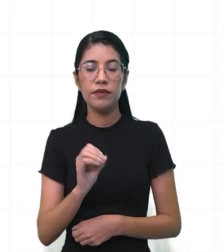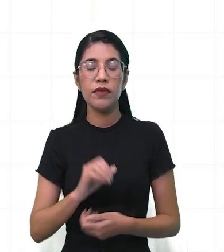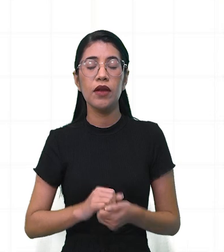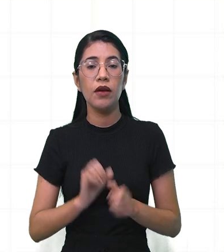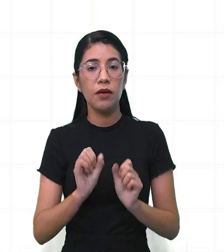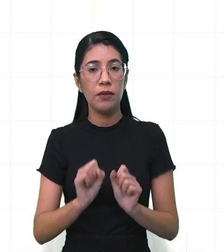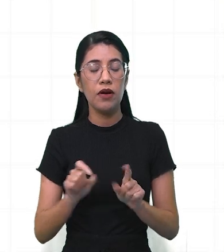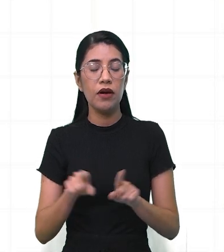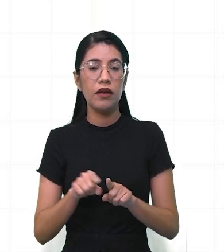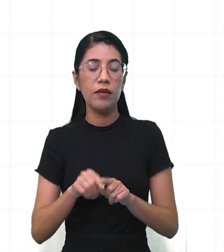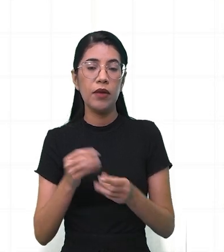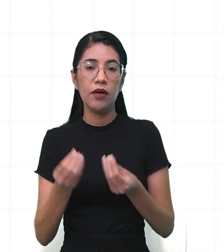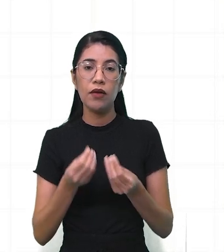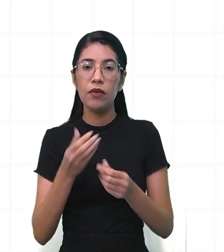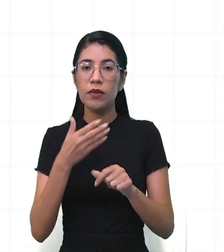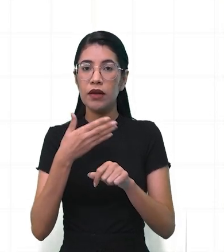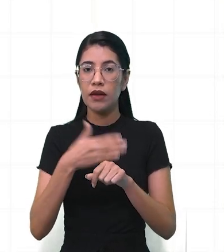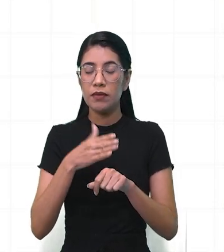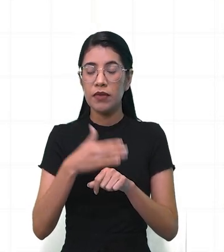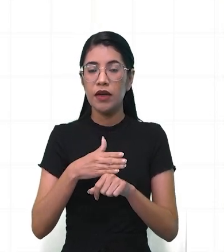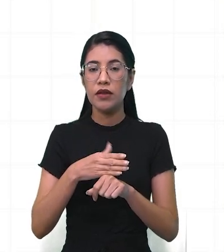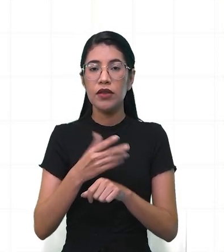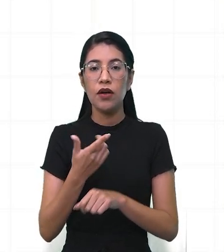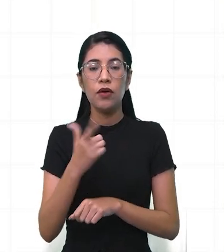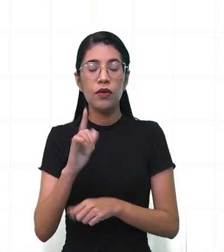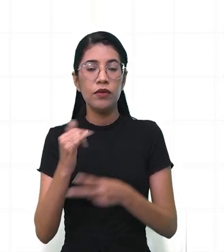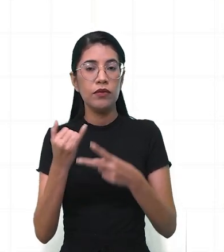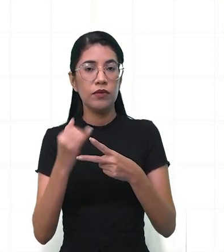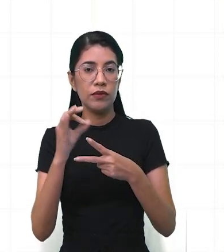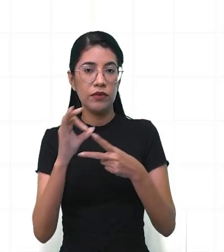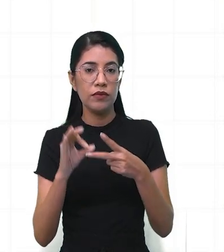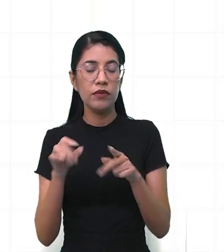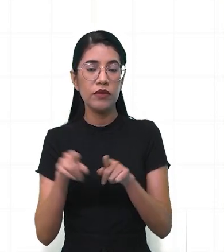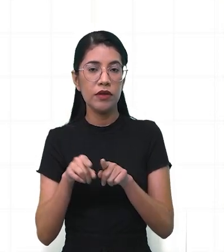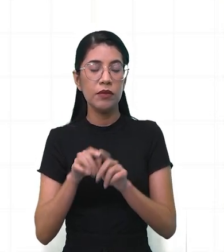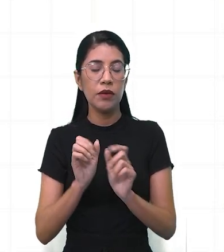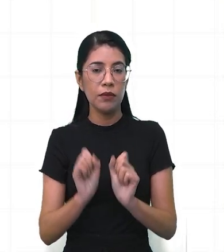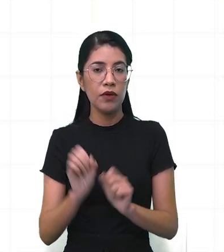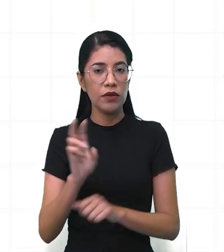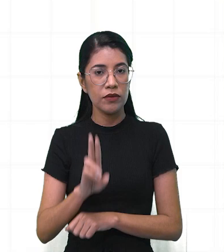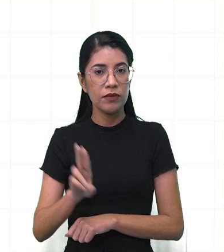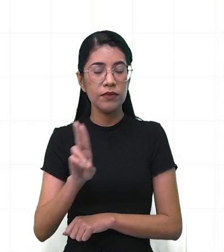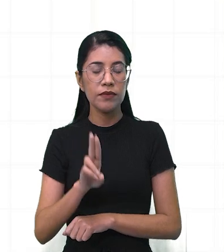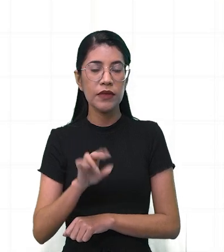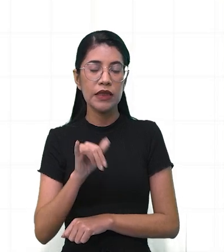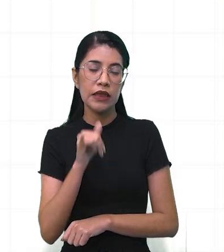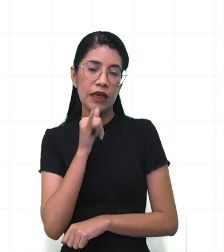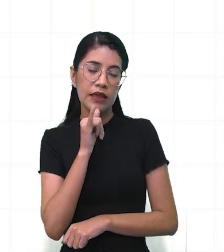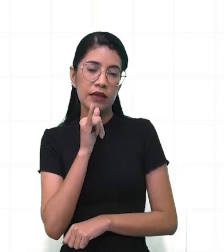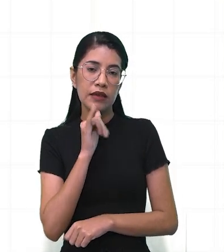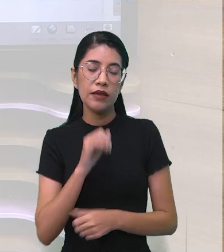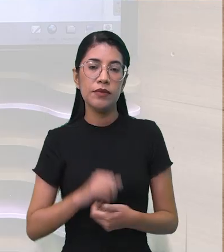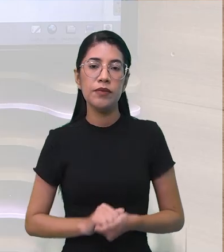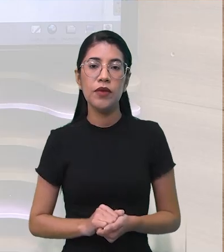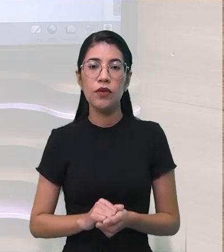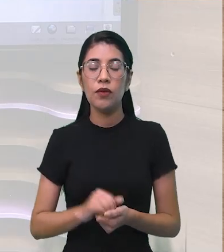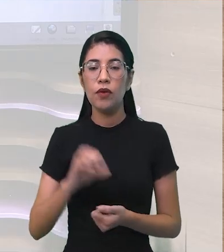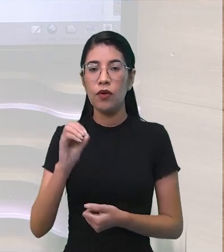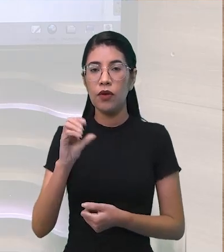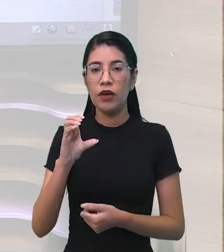gente poderia fazer essa aplicação com outro polígono também, certo? Se fosse, por exemplo, um